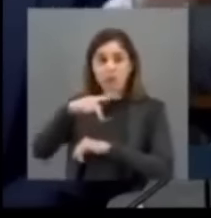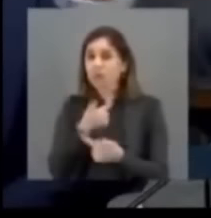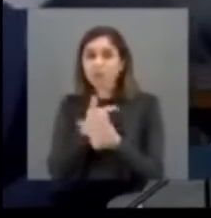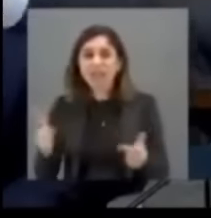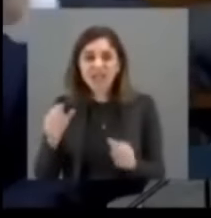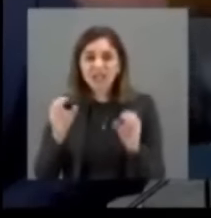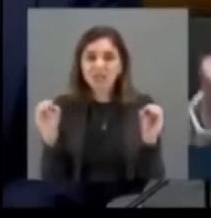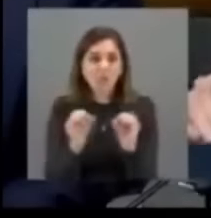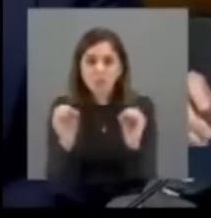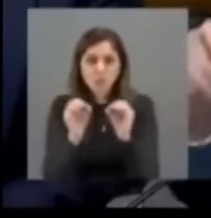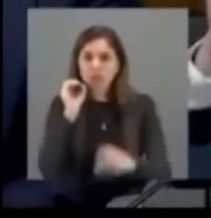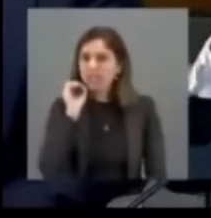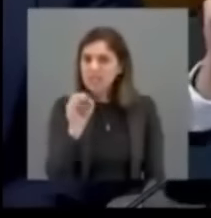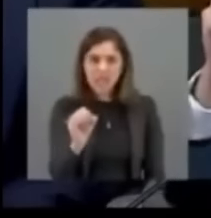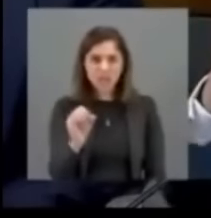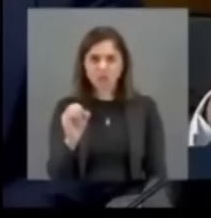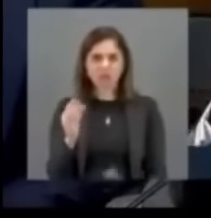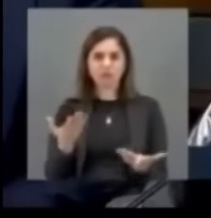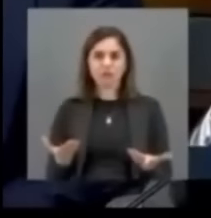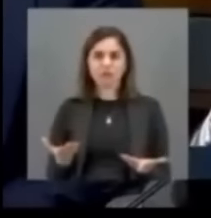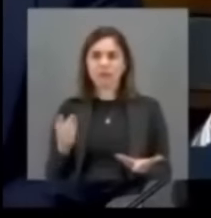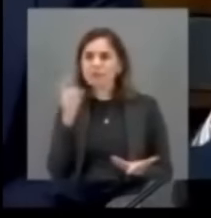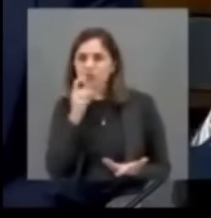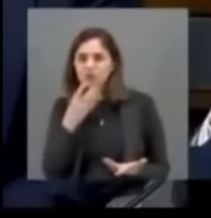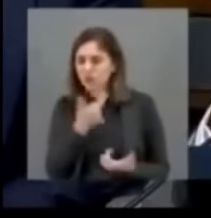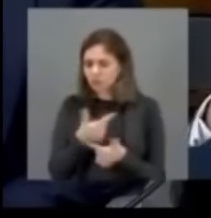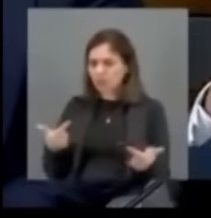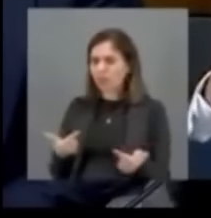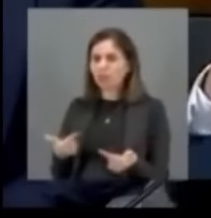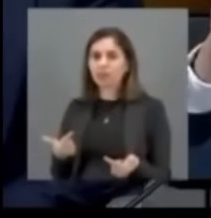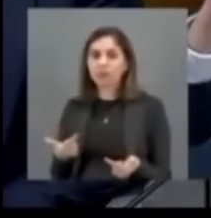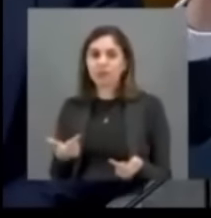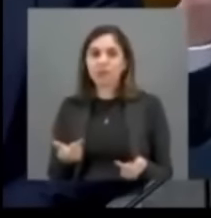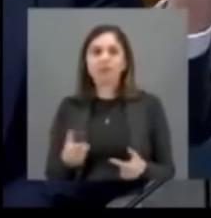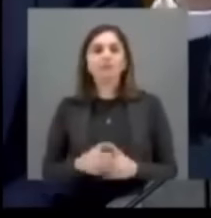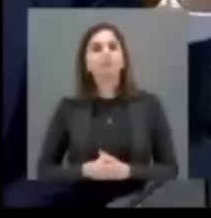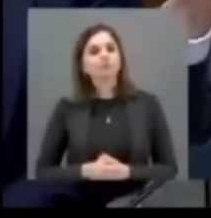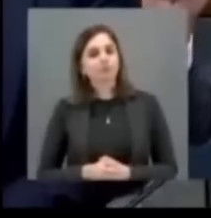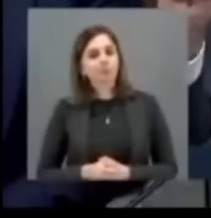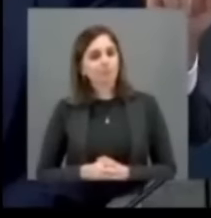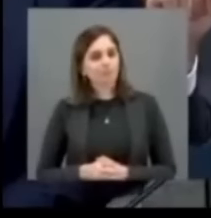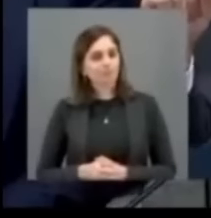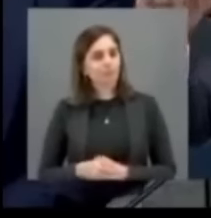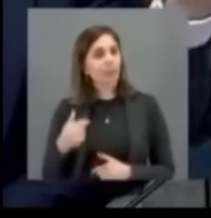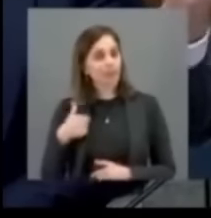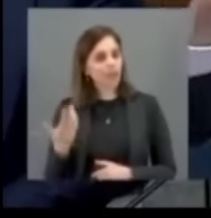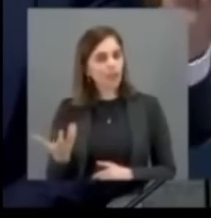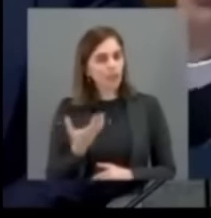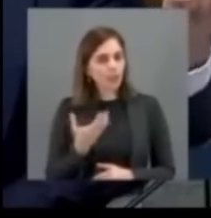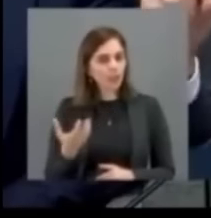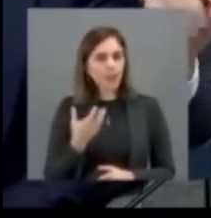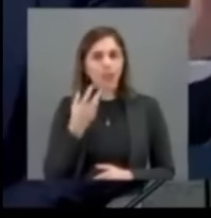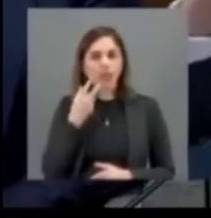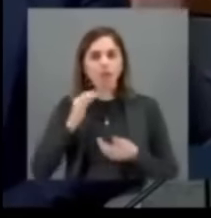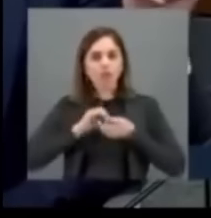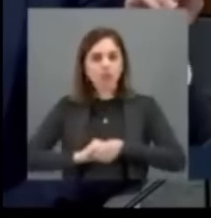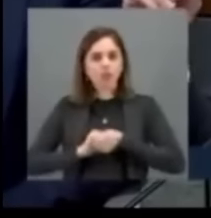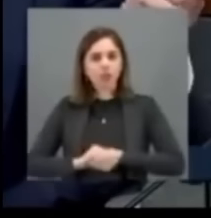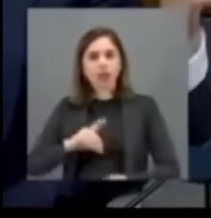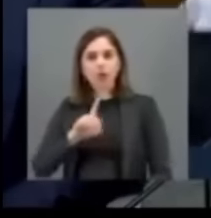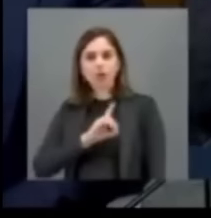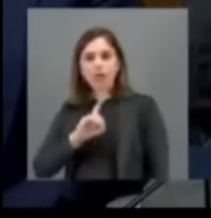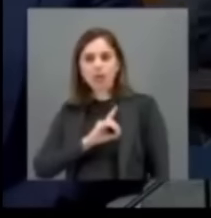650.000 em selas físicas e 190.000 em prisão domiciliar isso a lá há cerca de